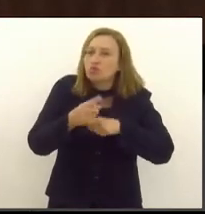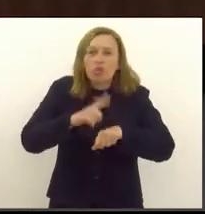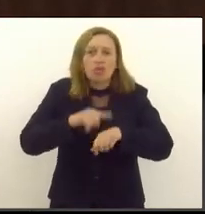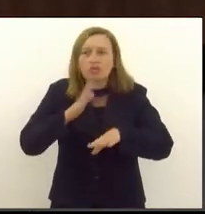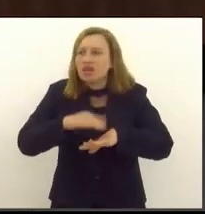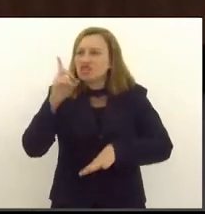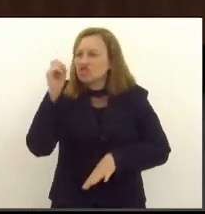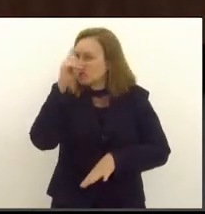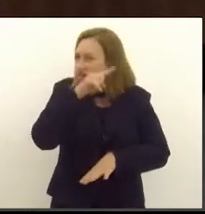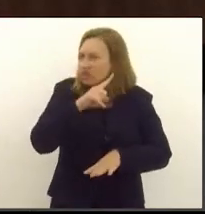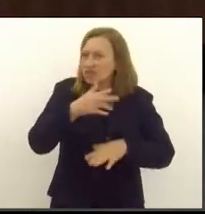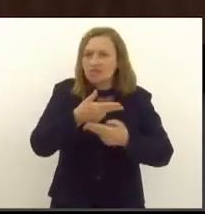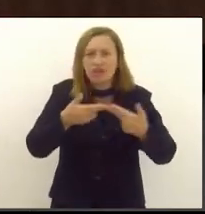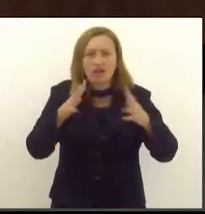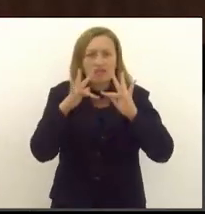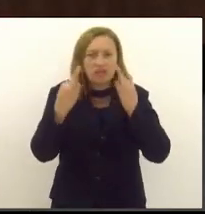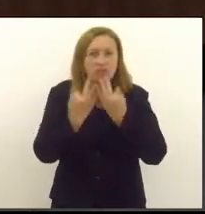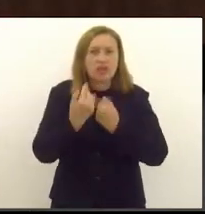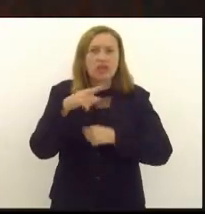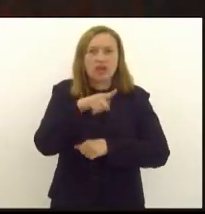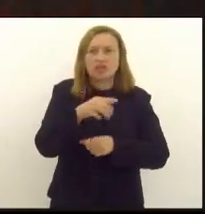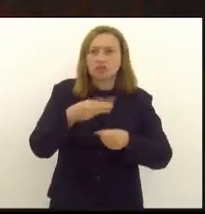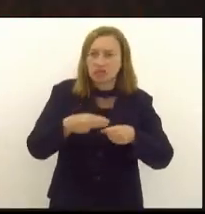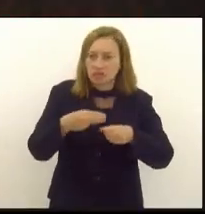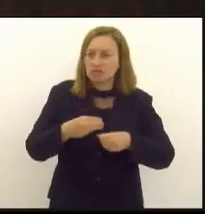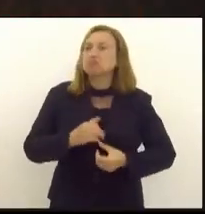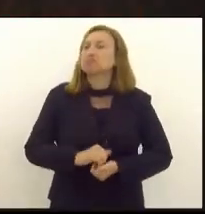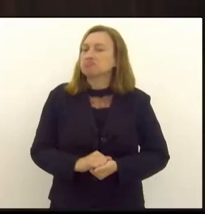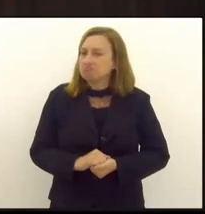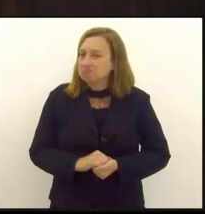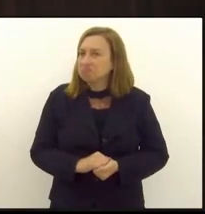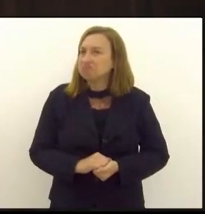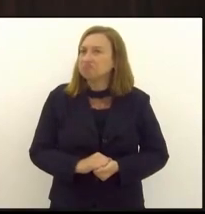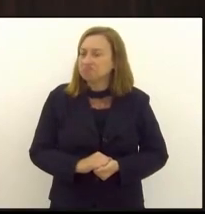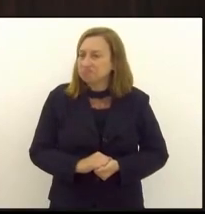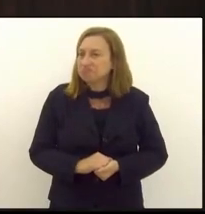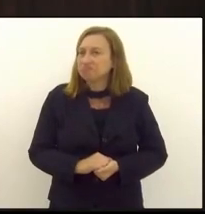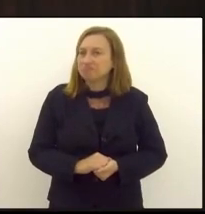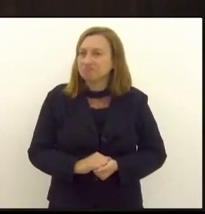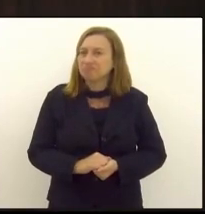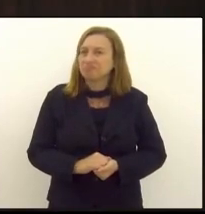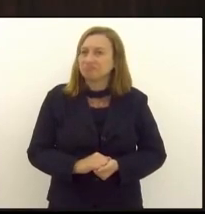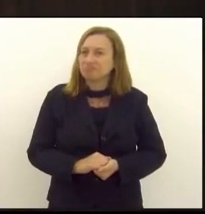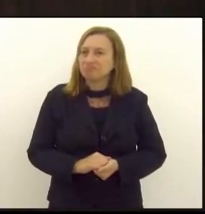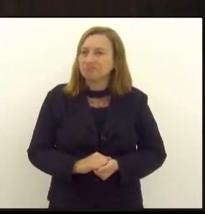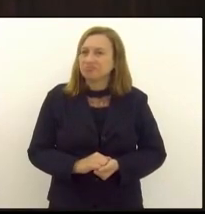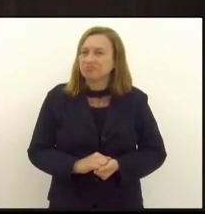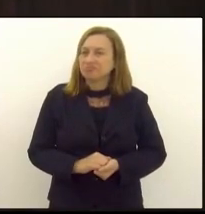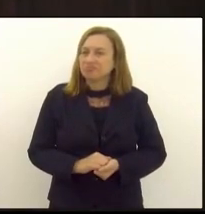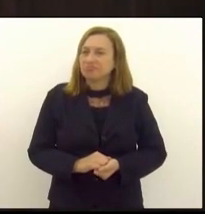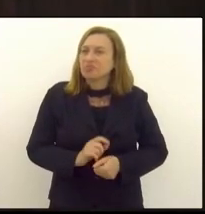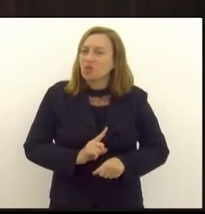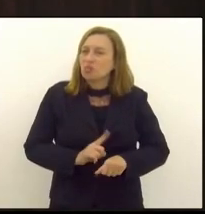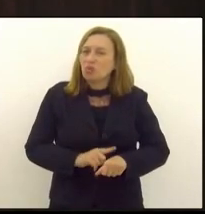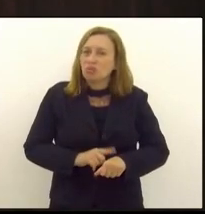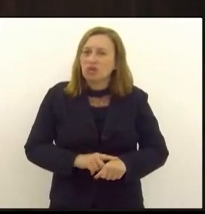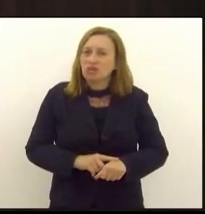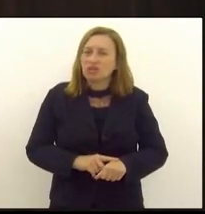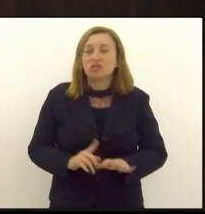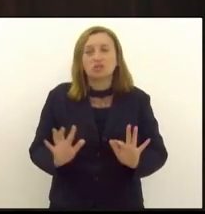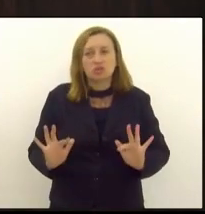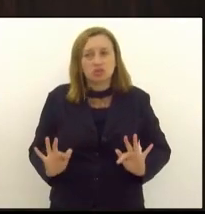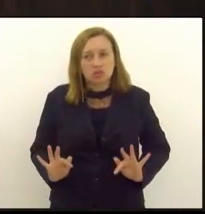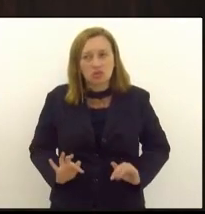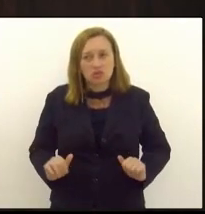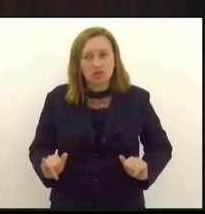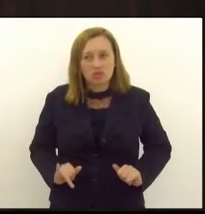mais difíceis de várias famílias lá no município, né? Ela num momento de muita dor, doutora